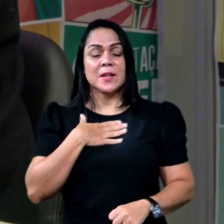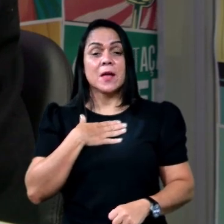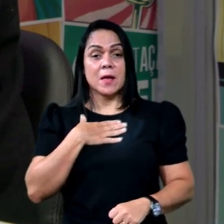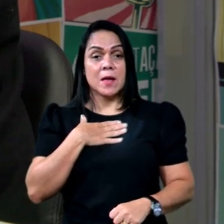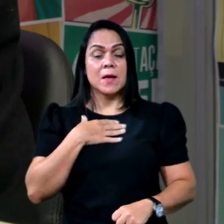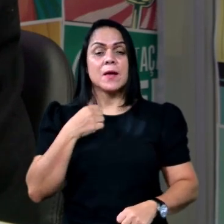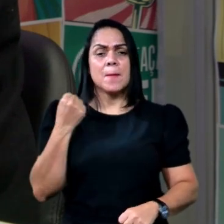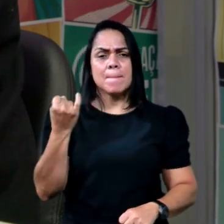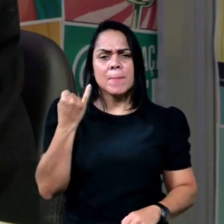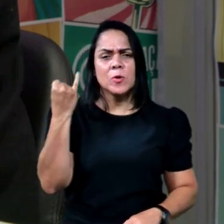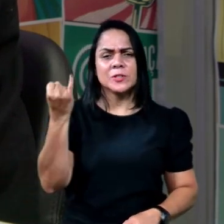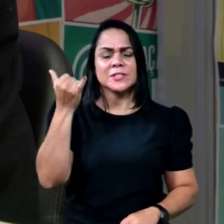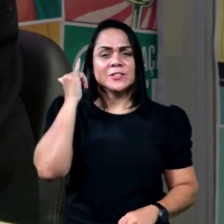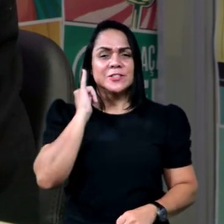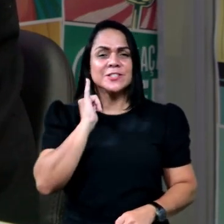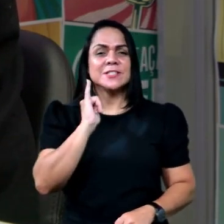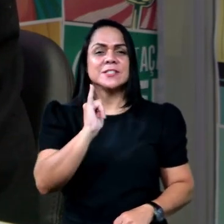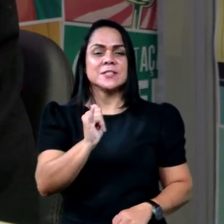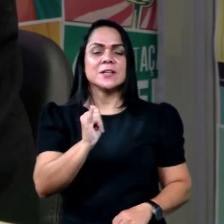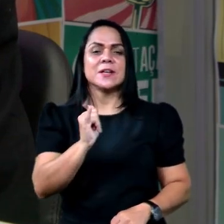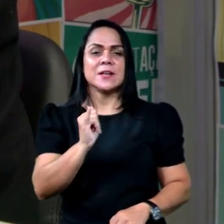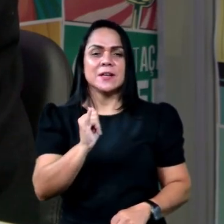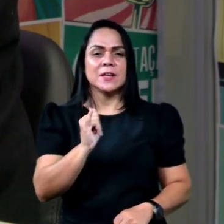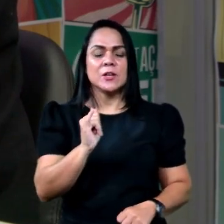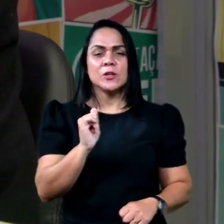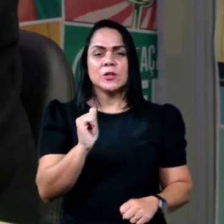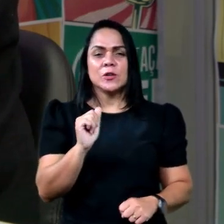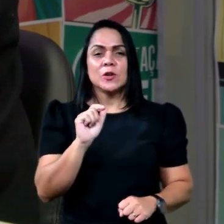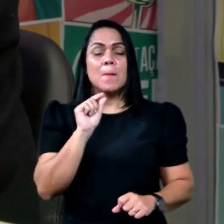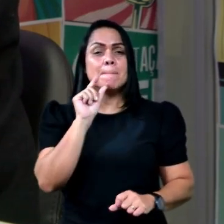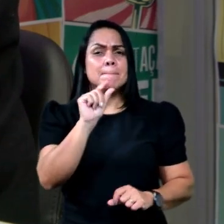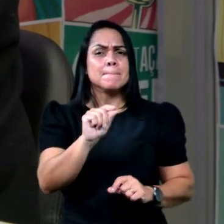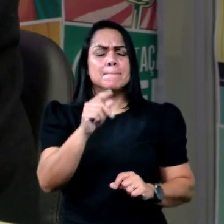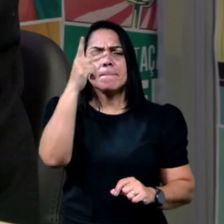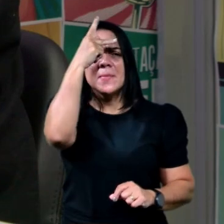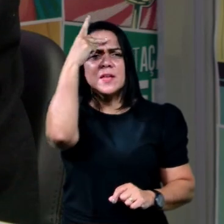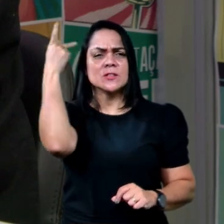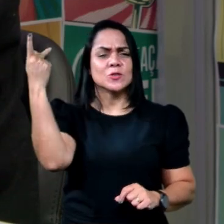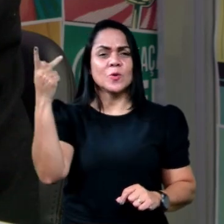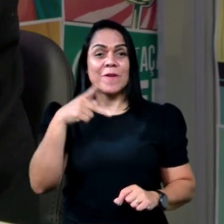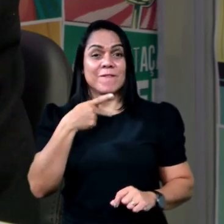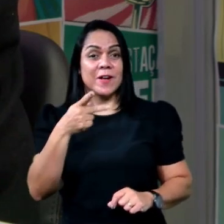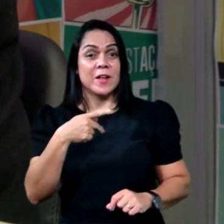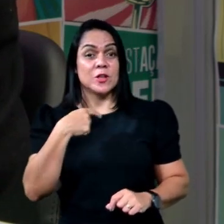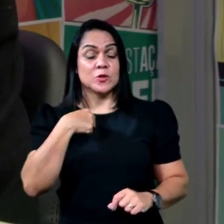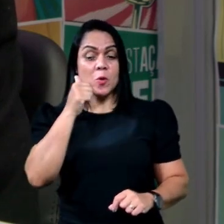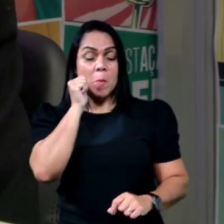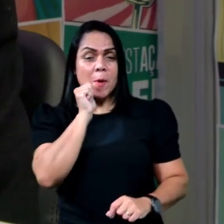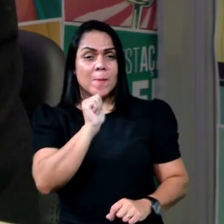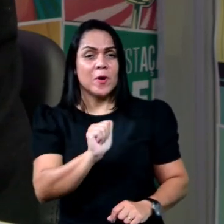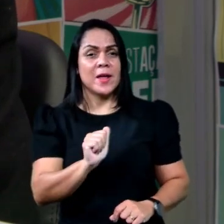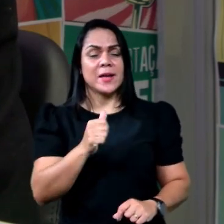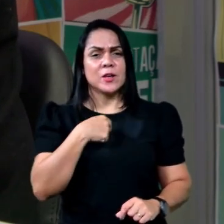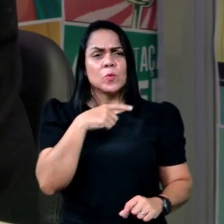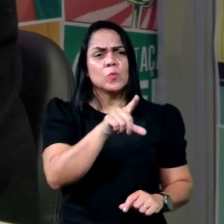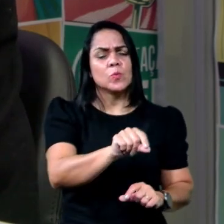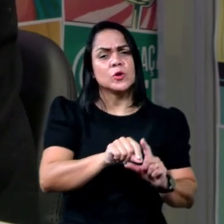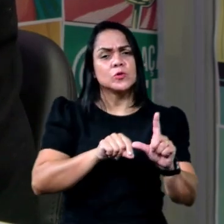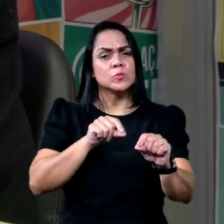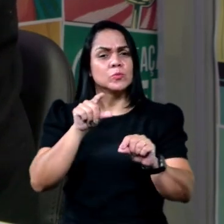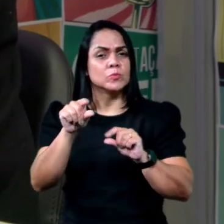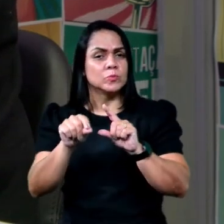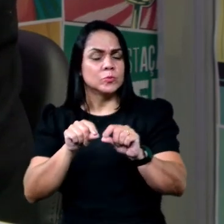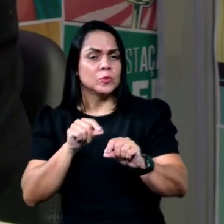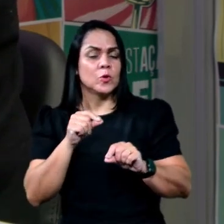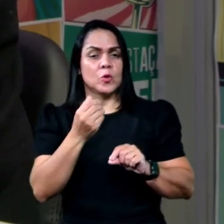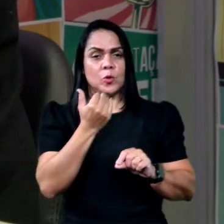gente dizer que tudo depende de que pessoa eu estou falando. Eu sou uma mulher que tem possibilidade de escolhas. Eu posso escolher